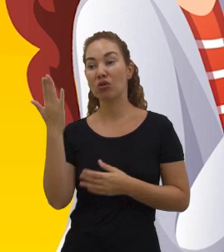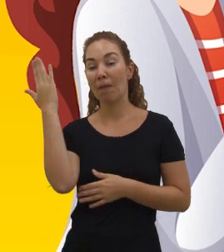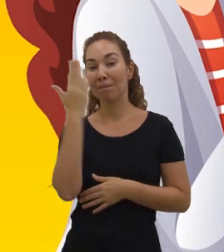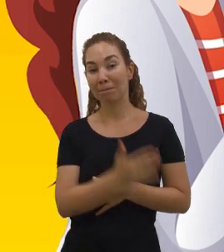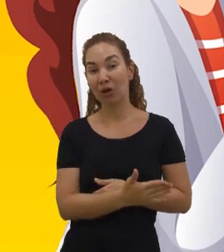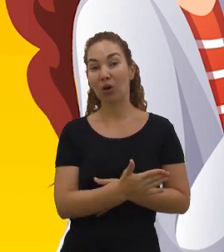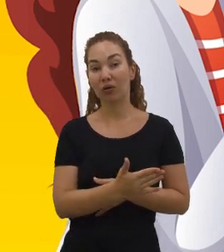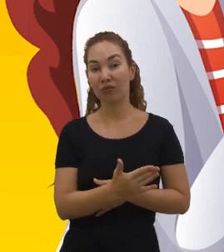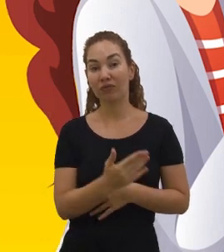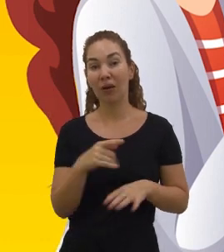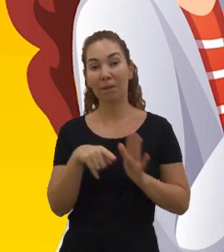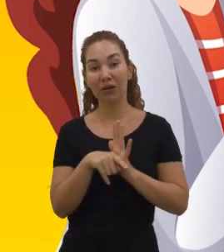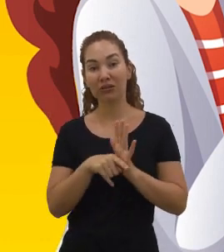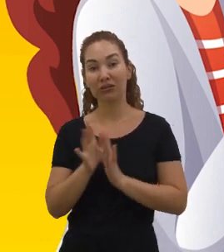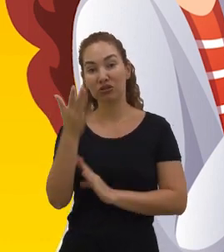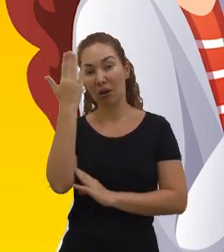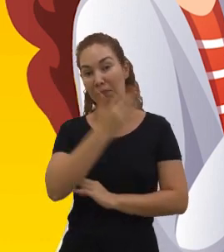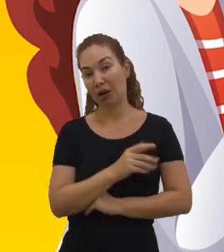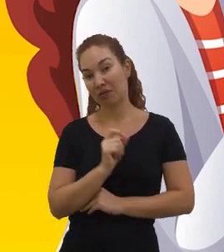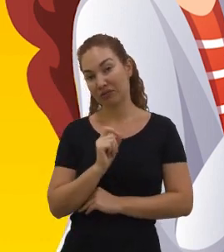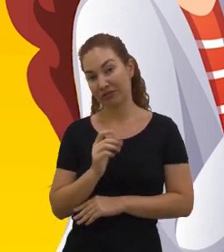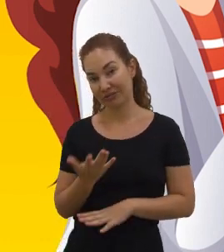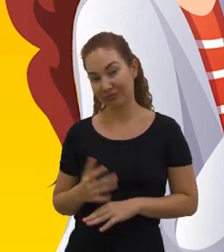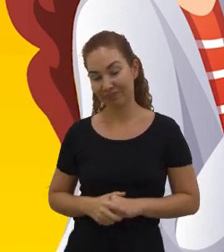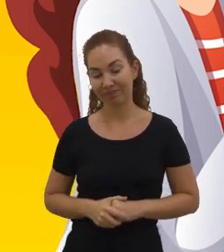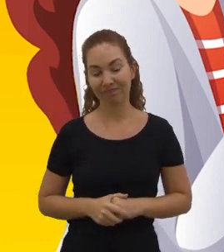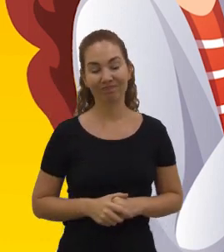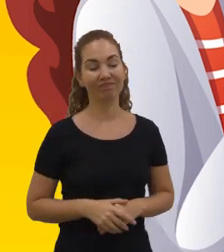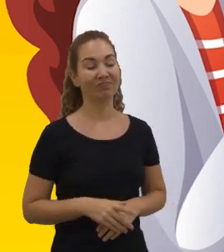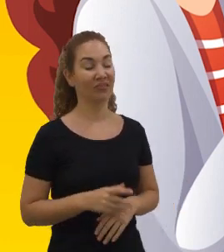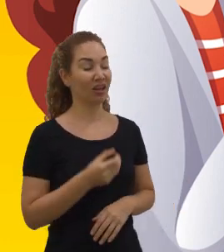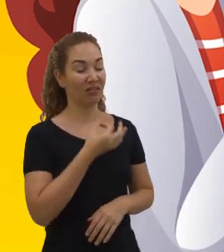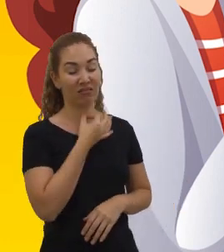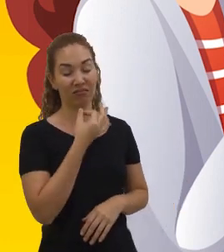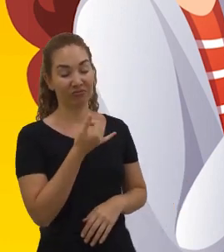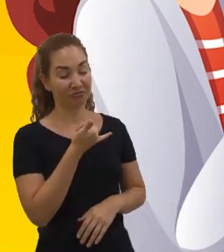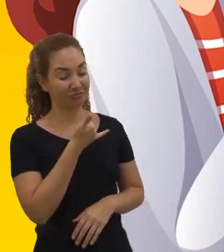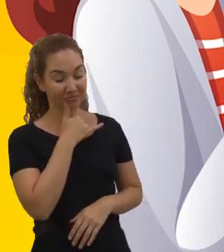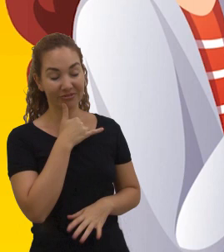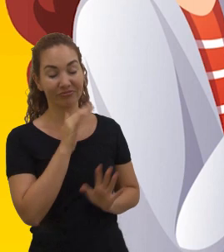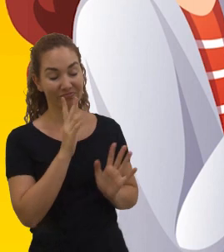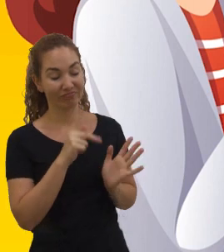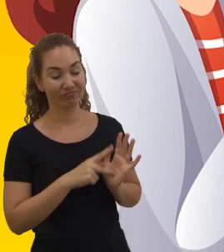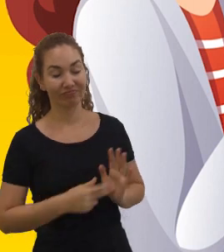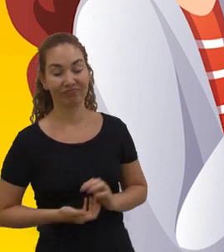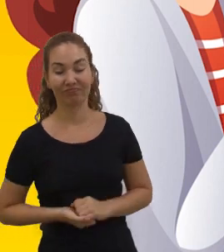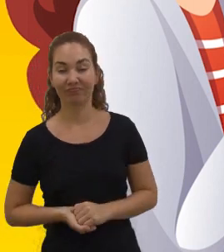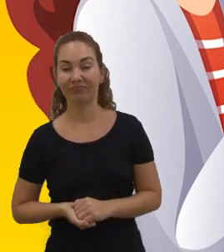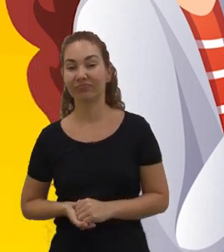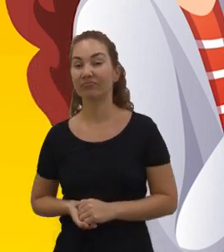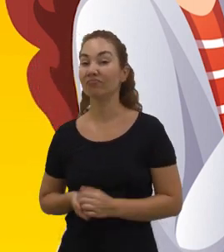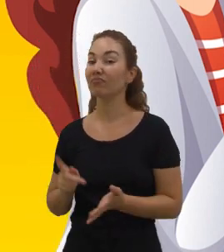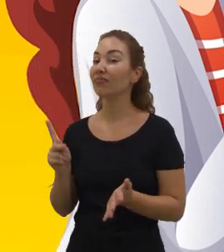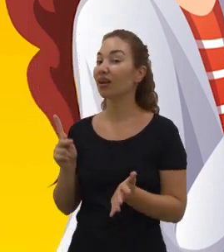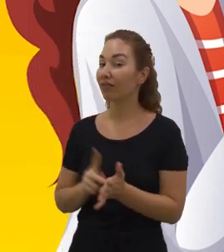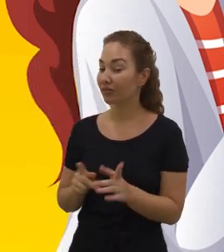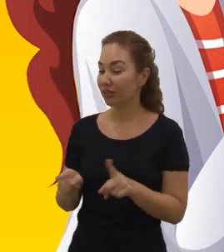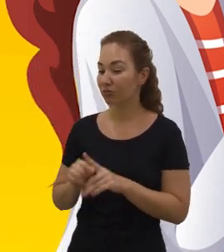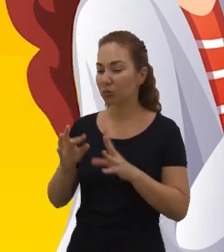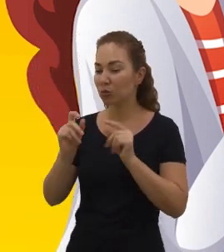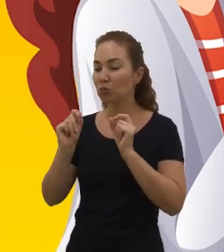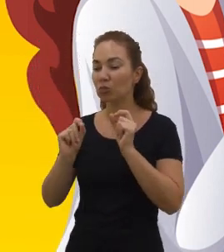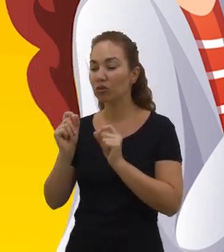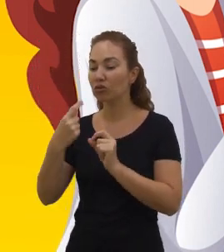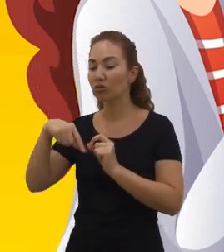comprovam isso. Gente, que Sim. absurdo, sério, chega a ser triste. E na verdade, tudo isso que a gente